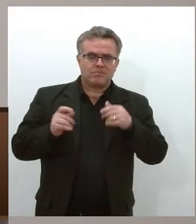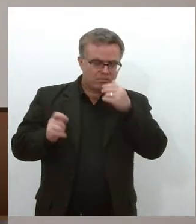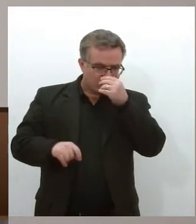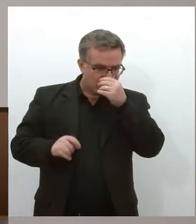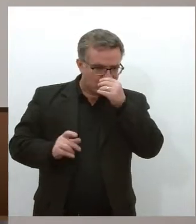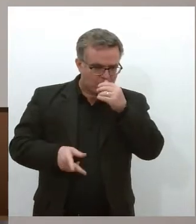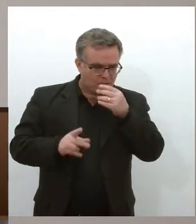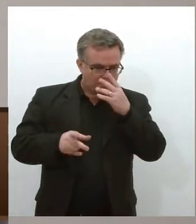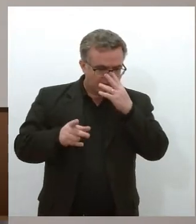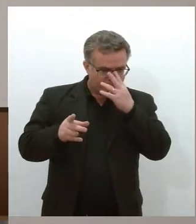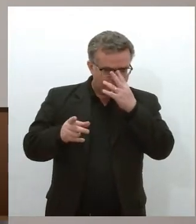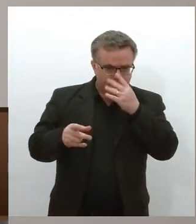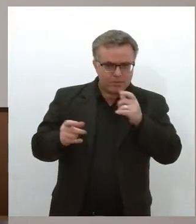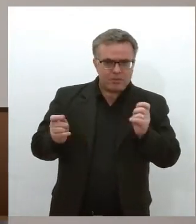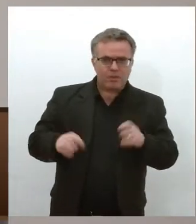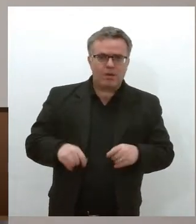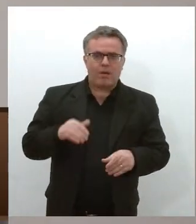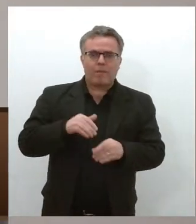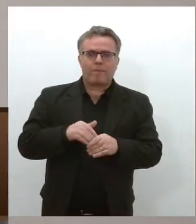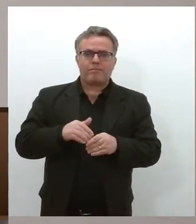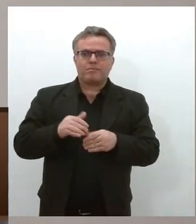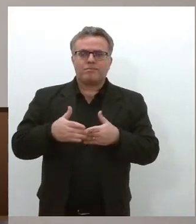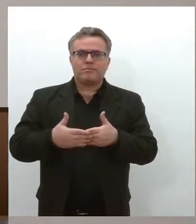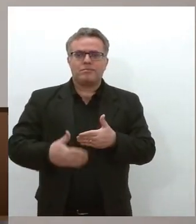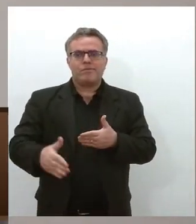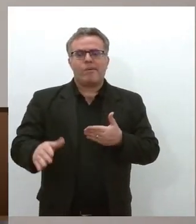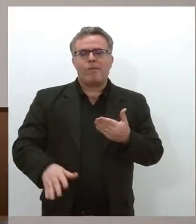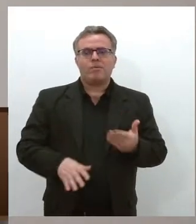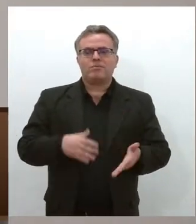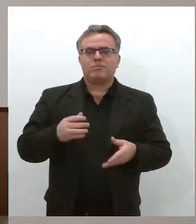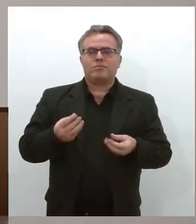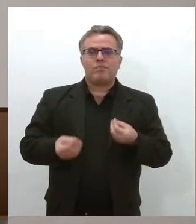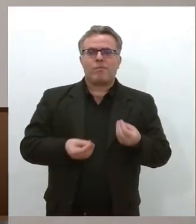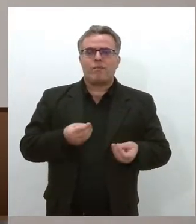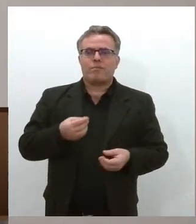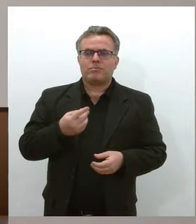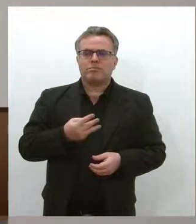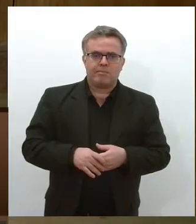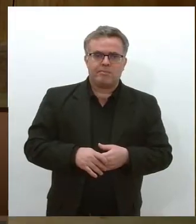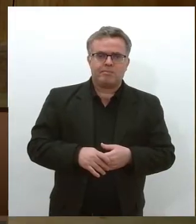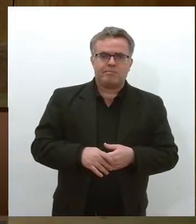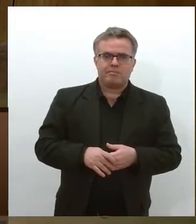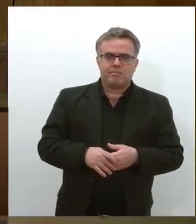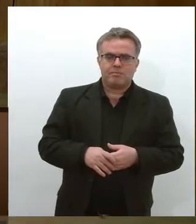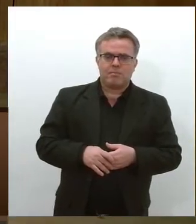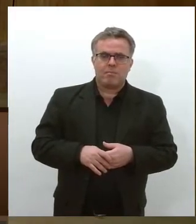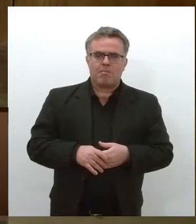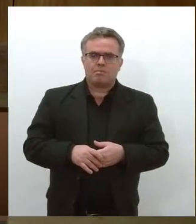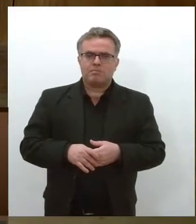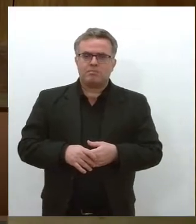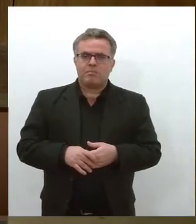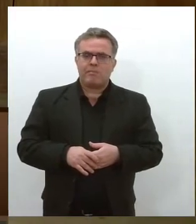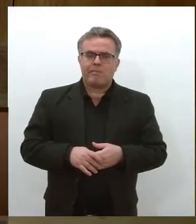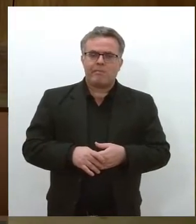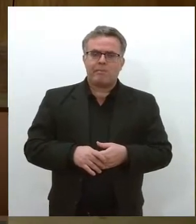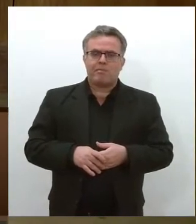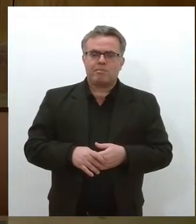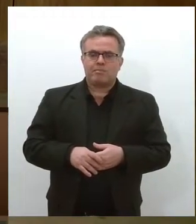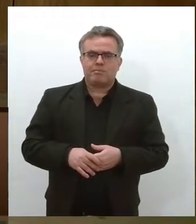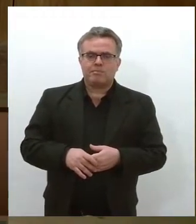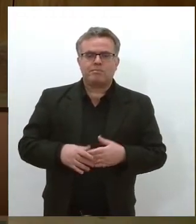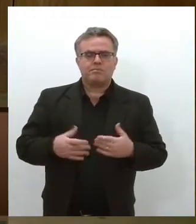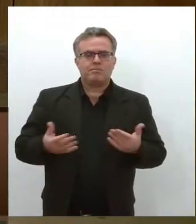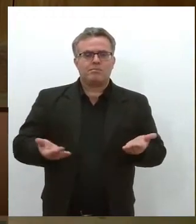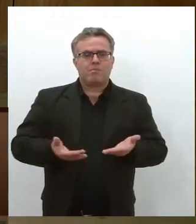tem nessas eleições gerais cerca de 34% das candidaturas sendo mulheres. Eu tenho o dado aqui que